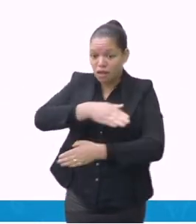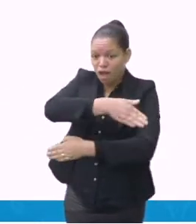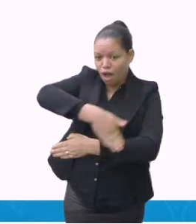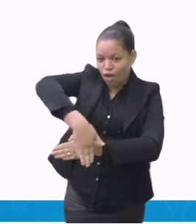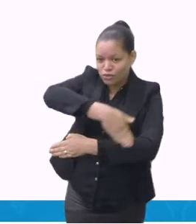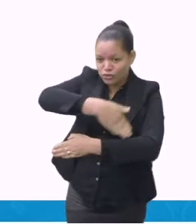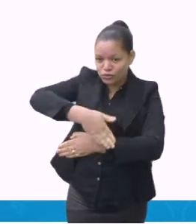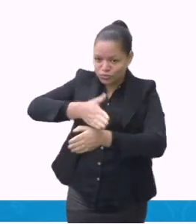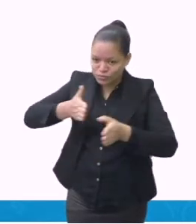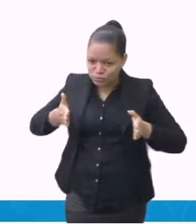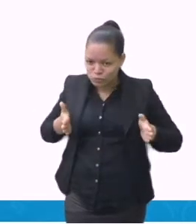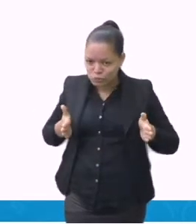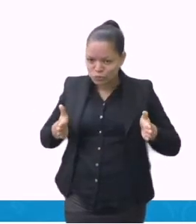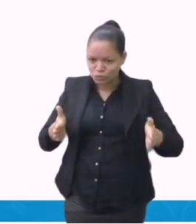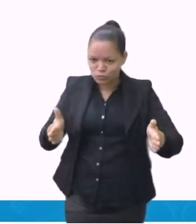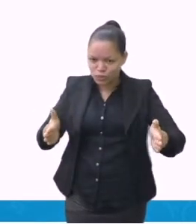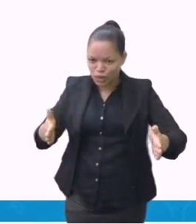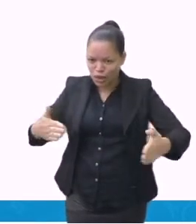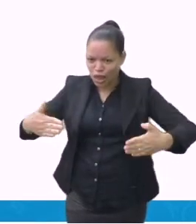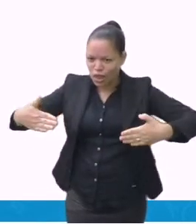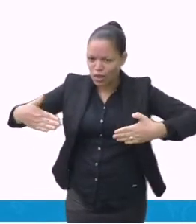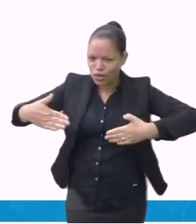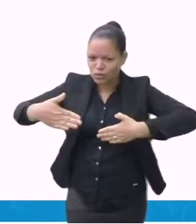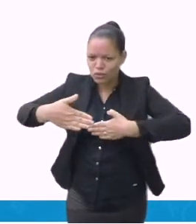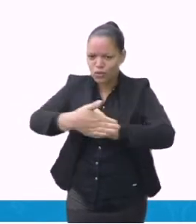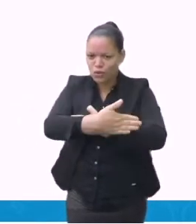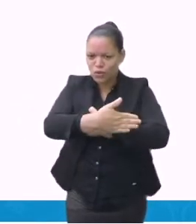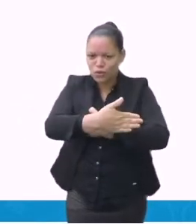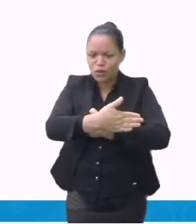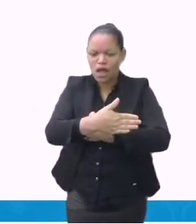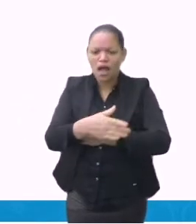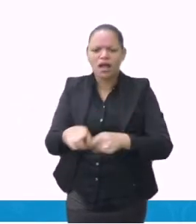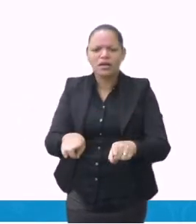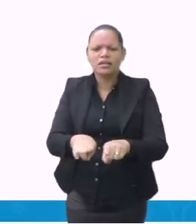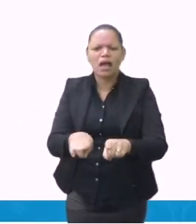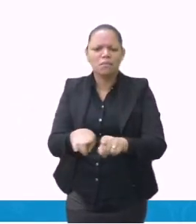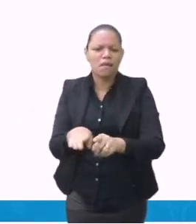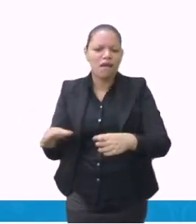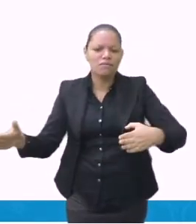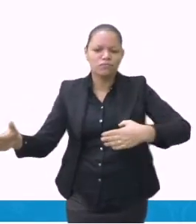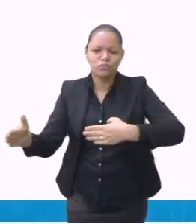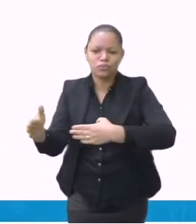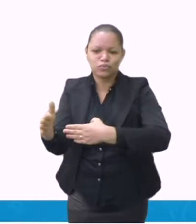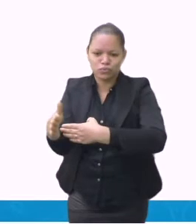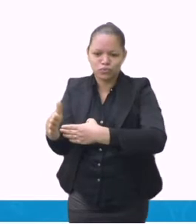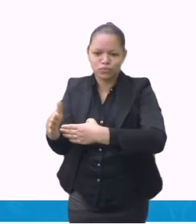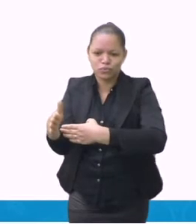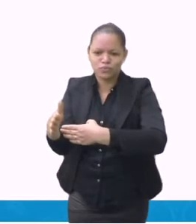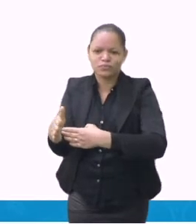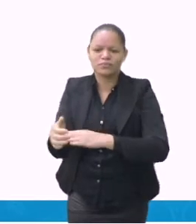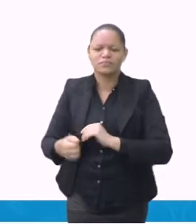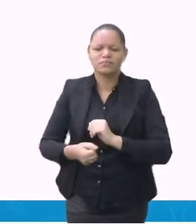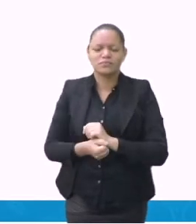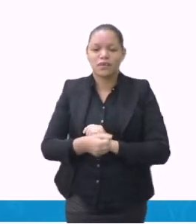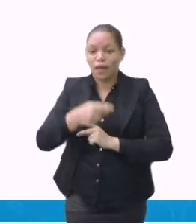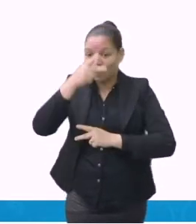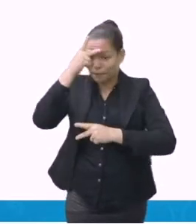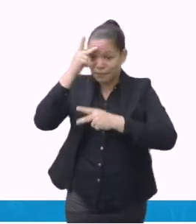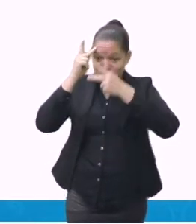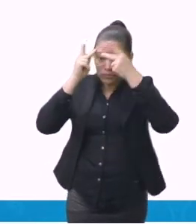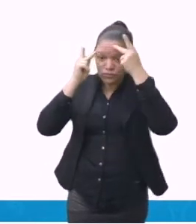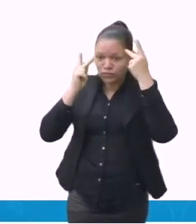aprendemos anteriormente sobre paralelas e perpendiculares. Eu quero que essa pessoa chegue até aqui,